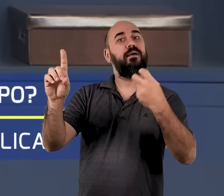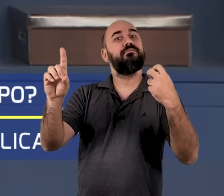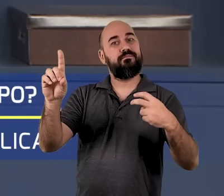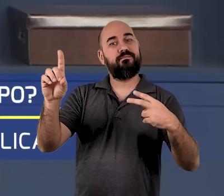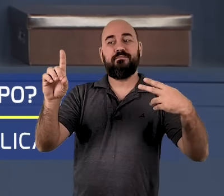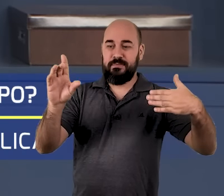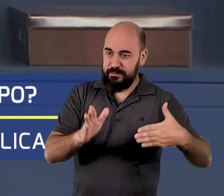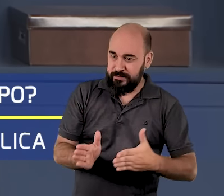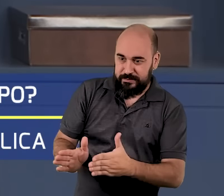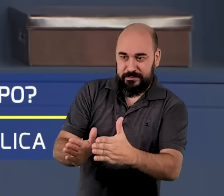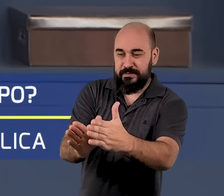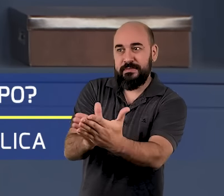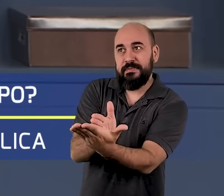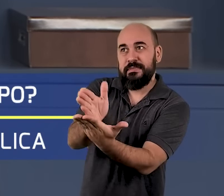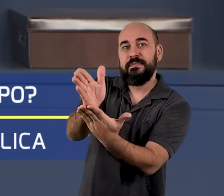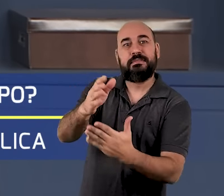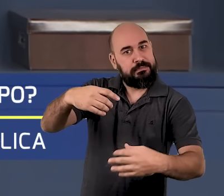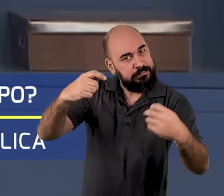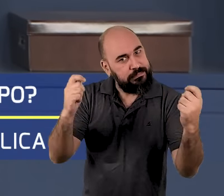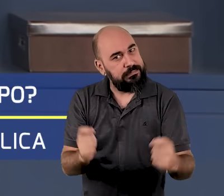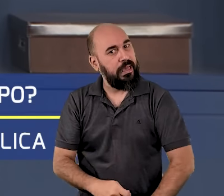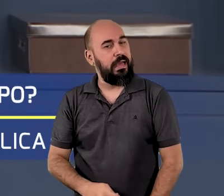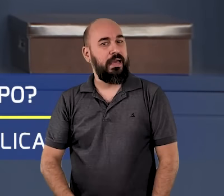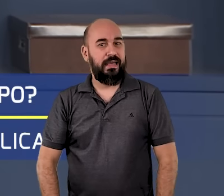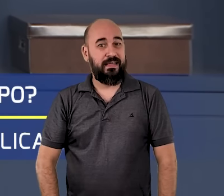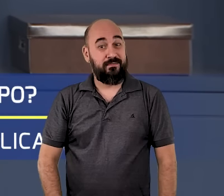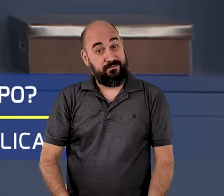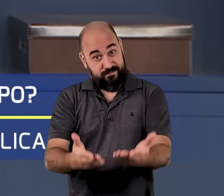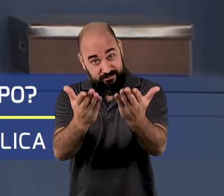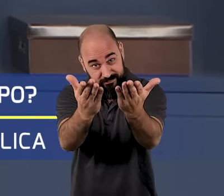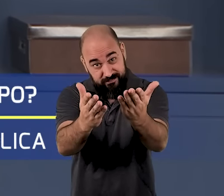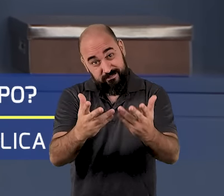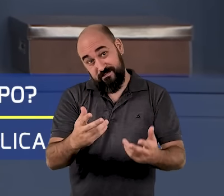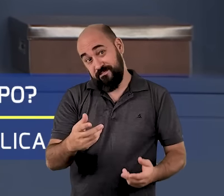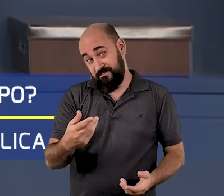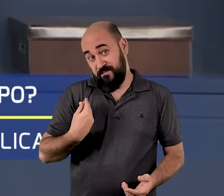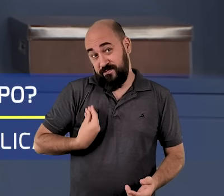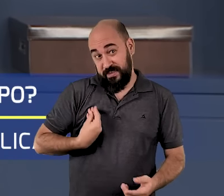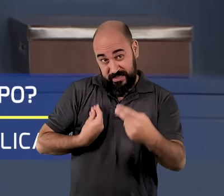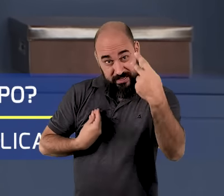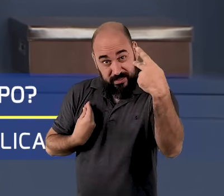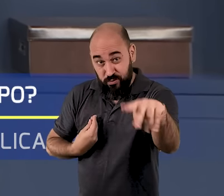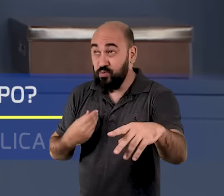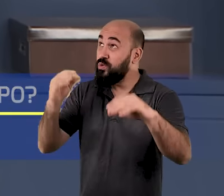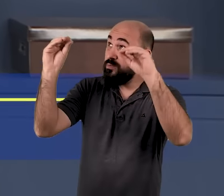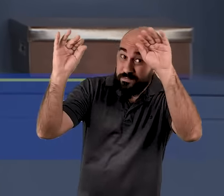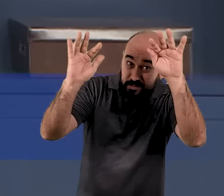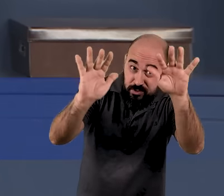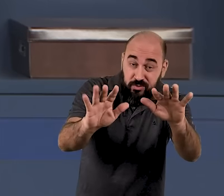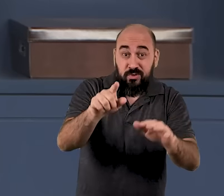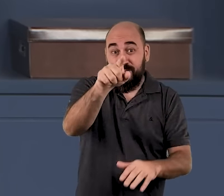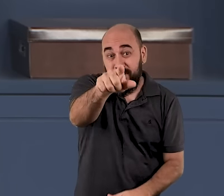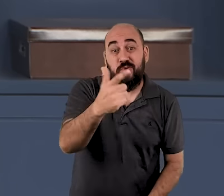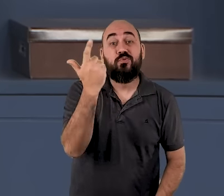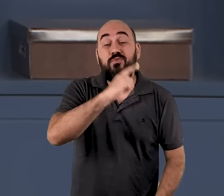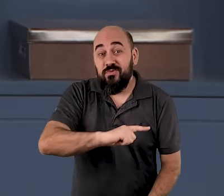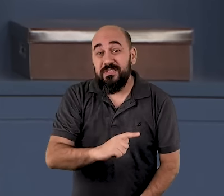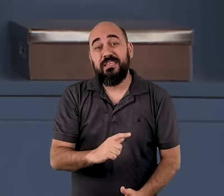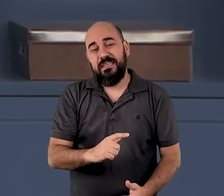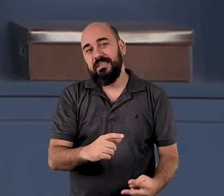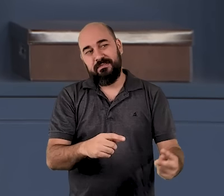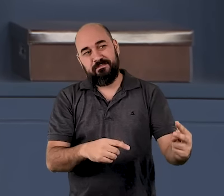sua vida, para que o seu testemunho cristão seja efetivo em inspirar a vida de